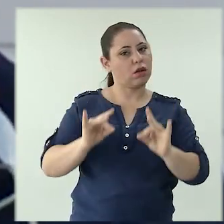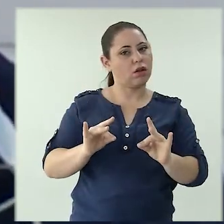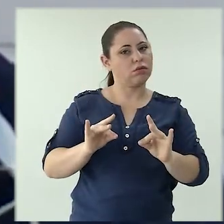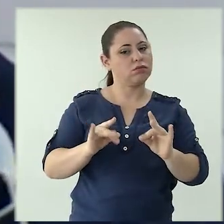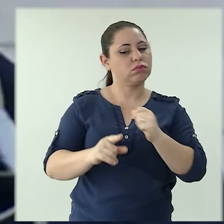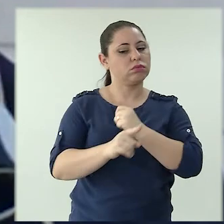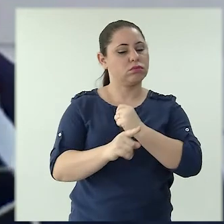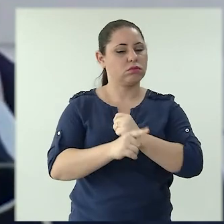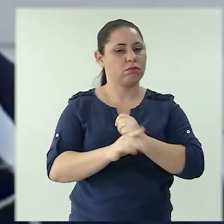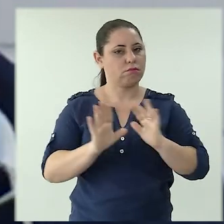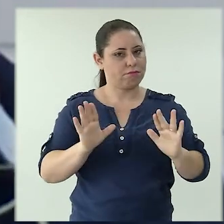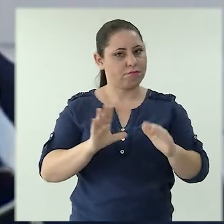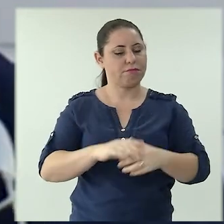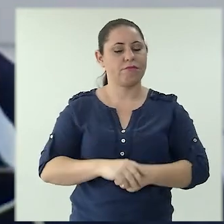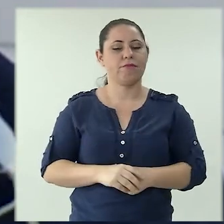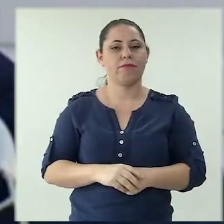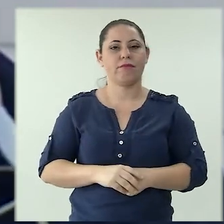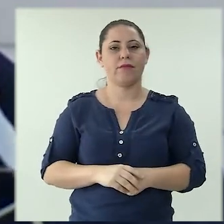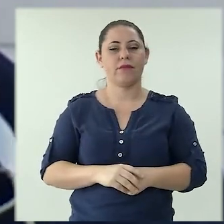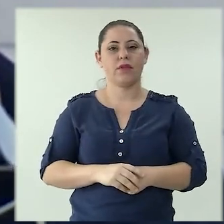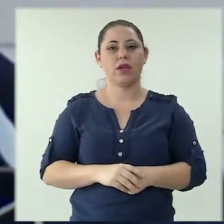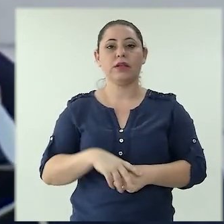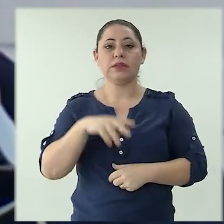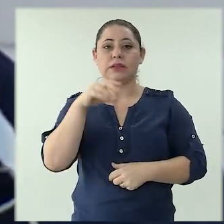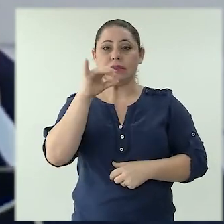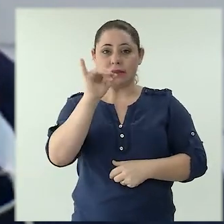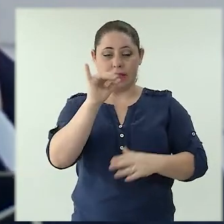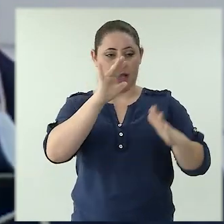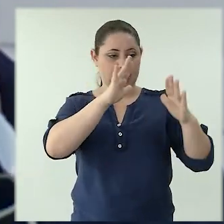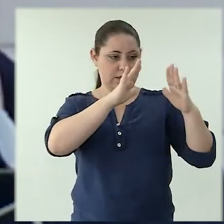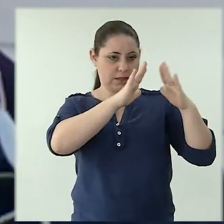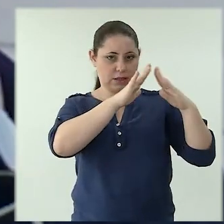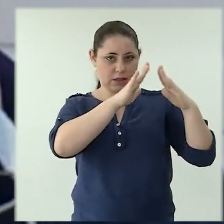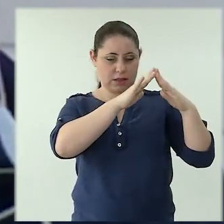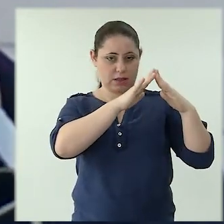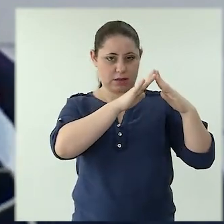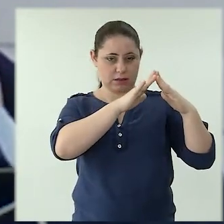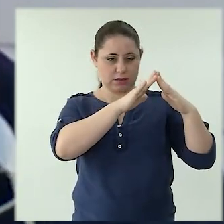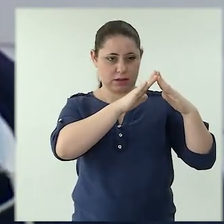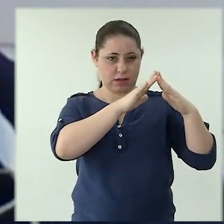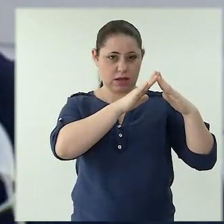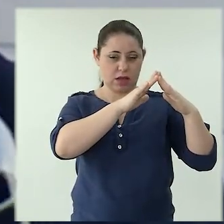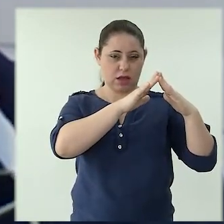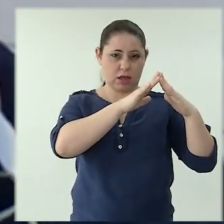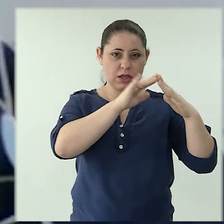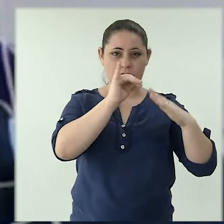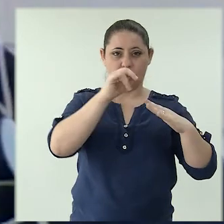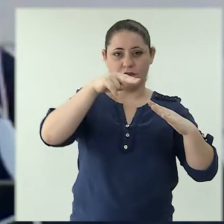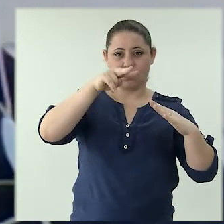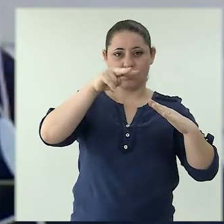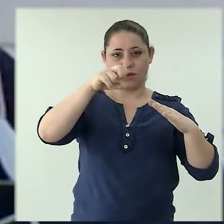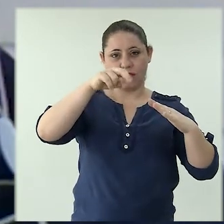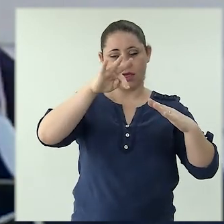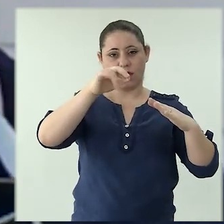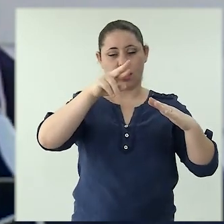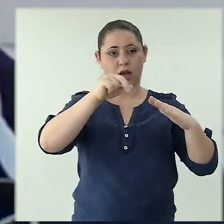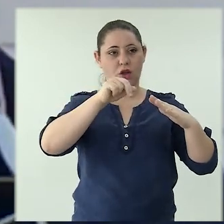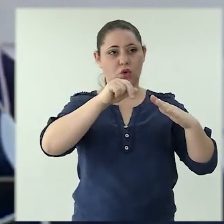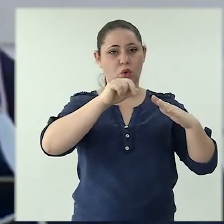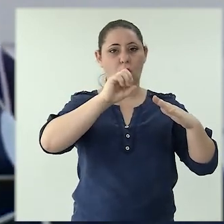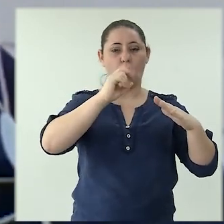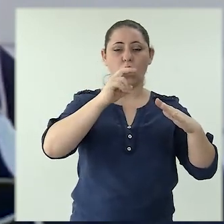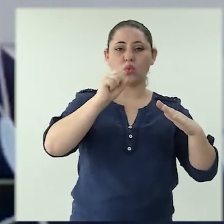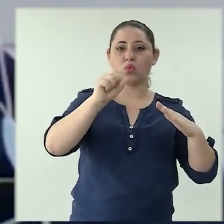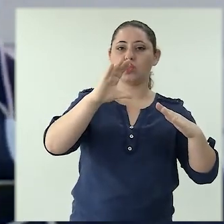para atendimento. Então, por exemplo, se o imóvel que vai ser ou para o inventário ou para o uso capião for de um